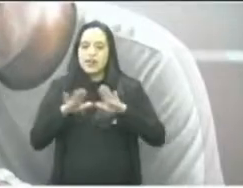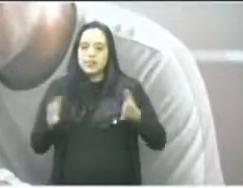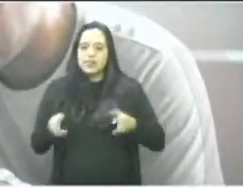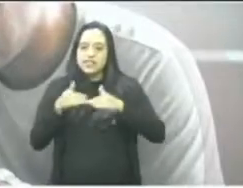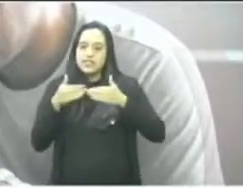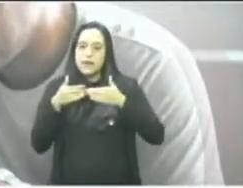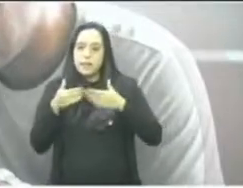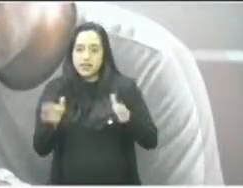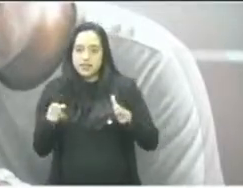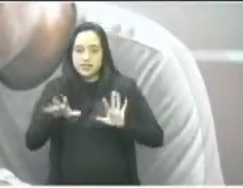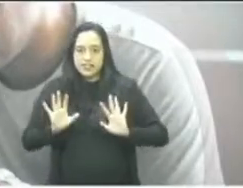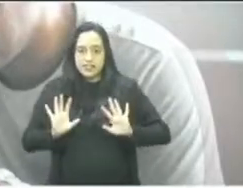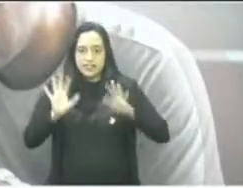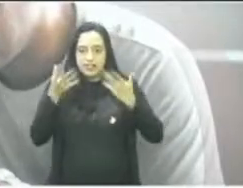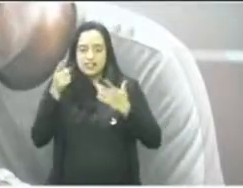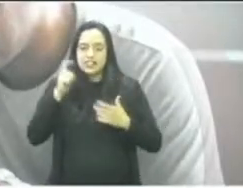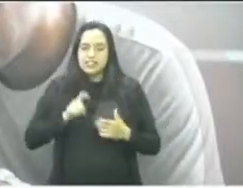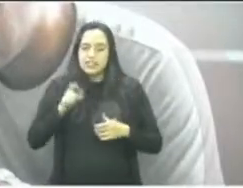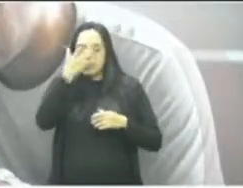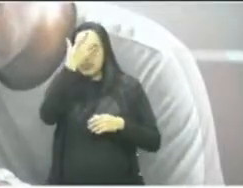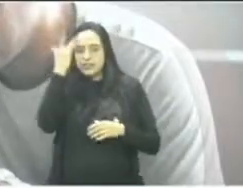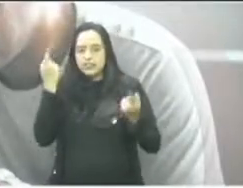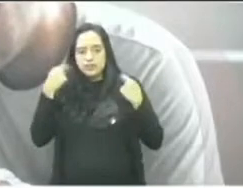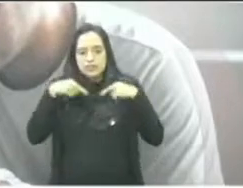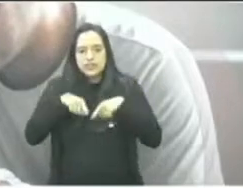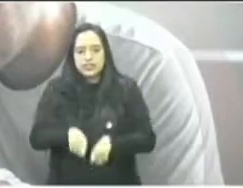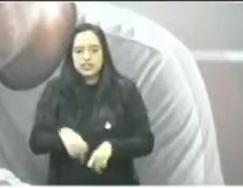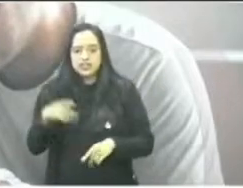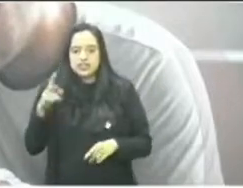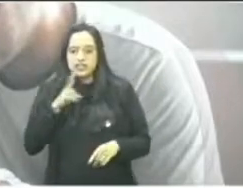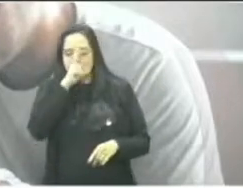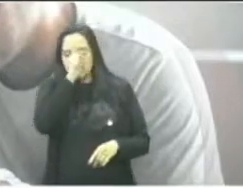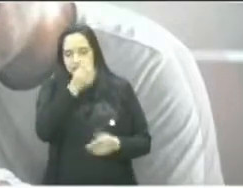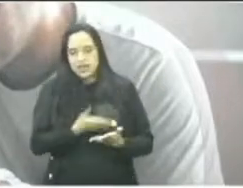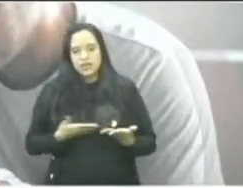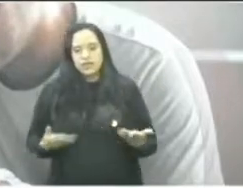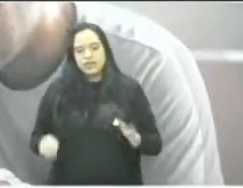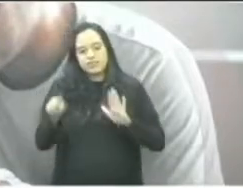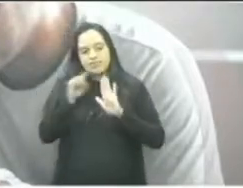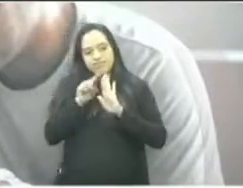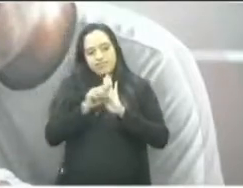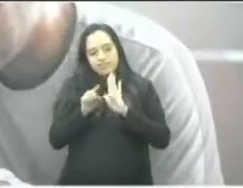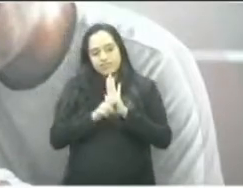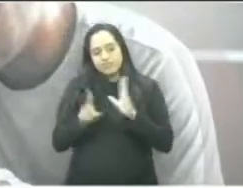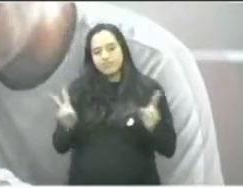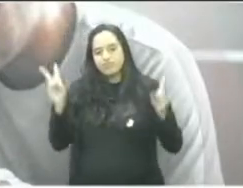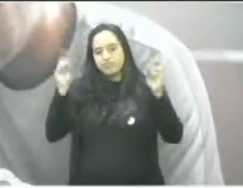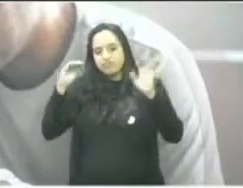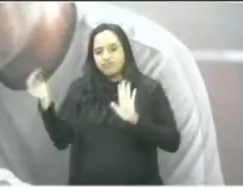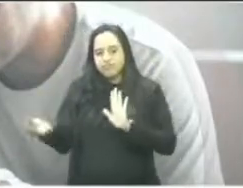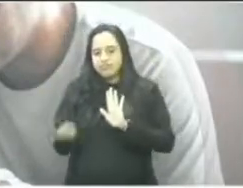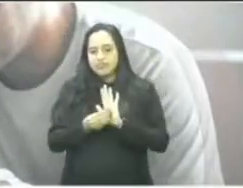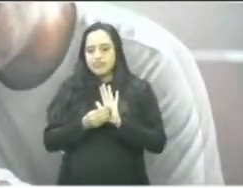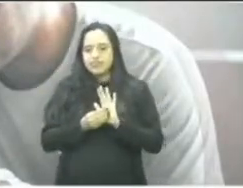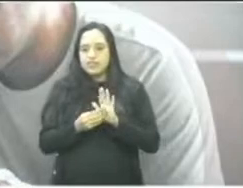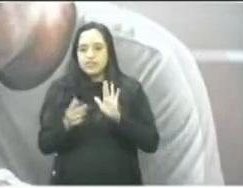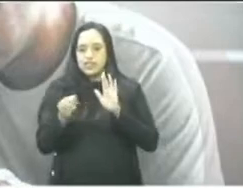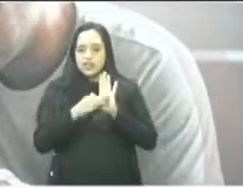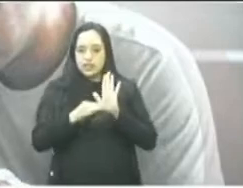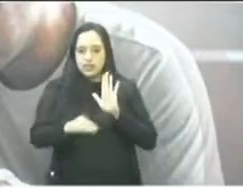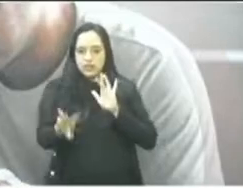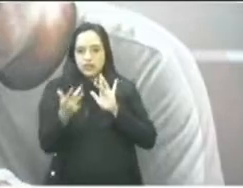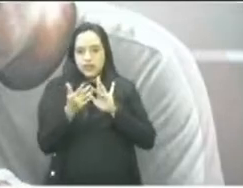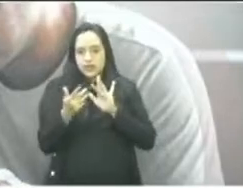abertura. São parceiros e parceiras no fortalecimento dessa agenda da implementação do Método Canguru